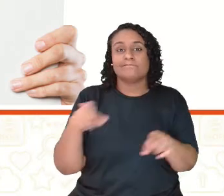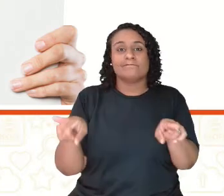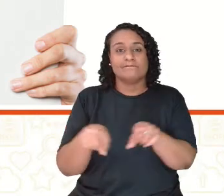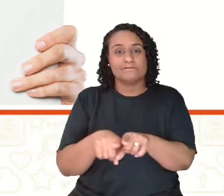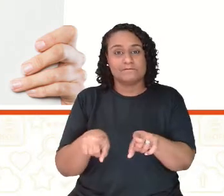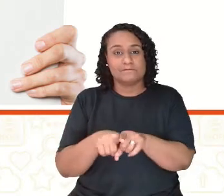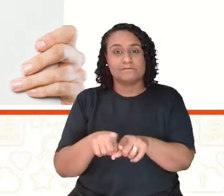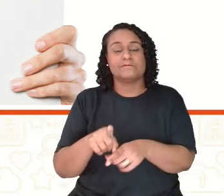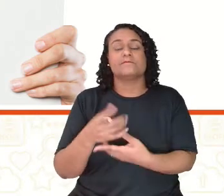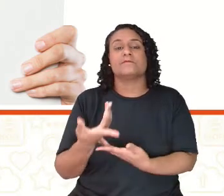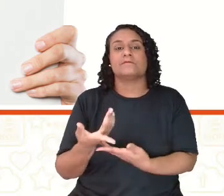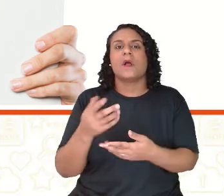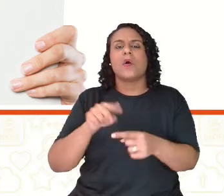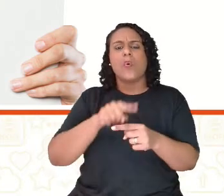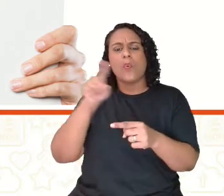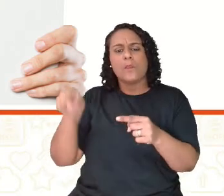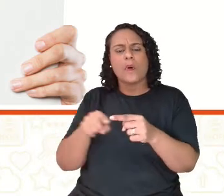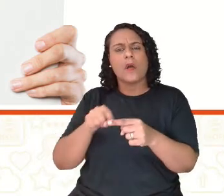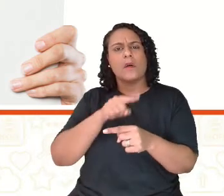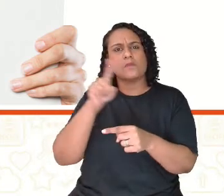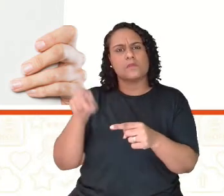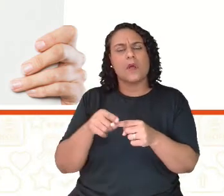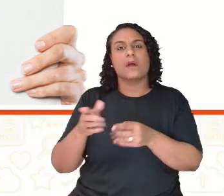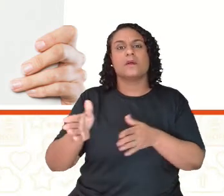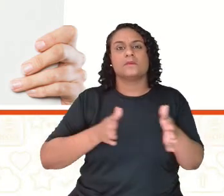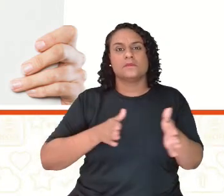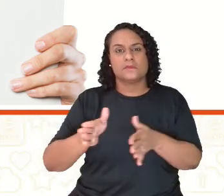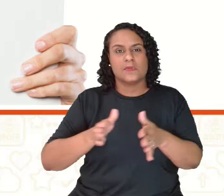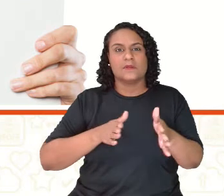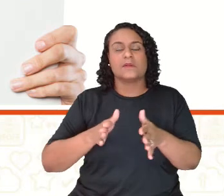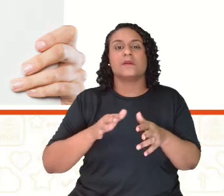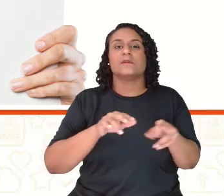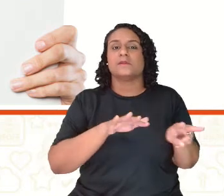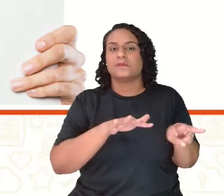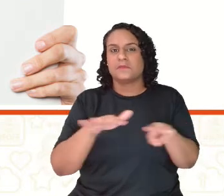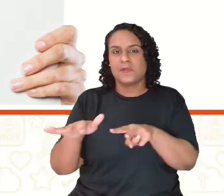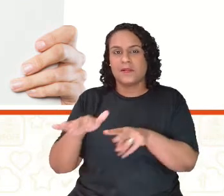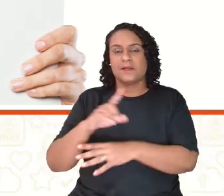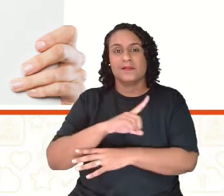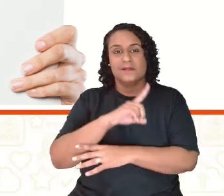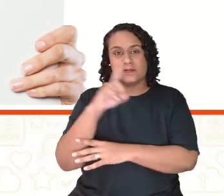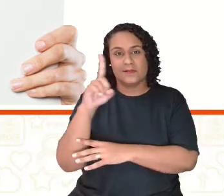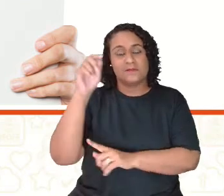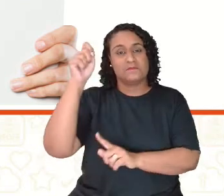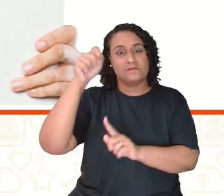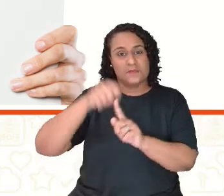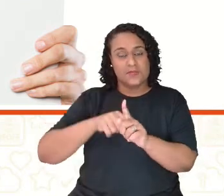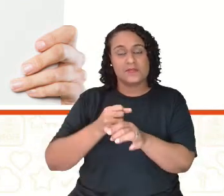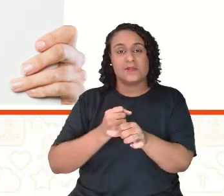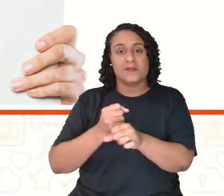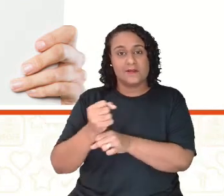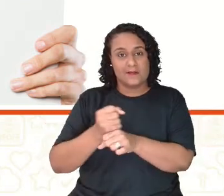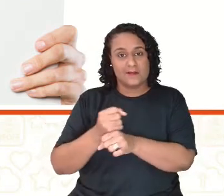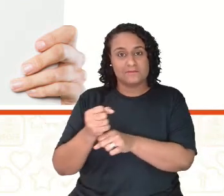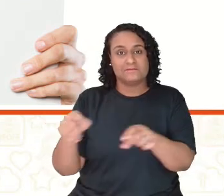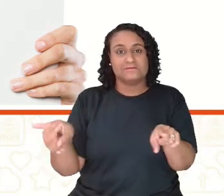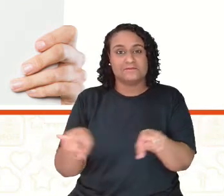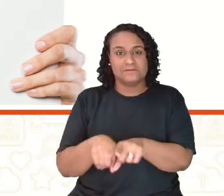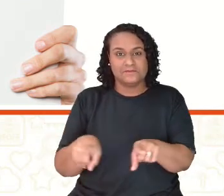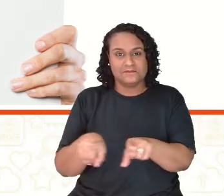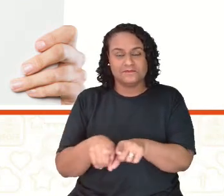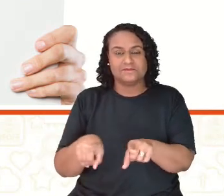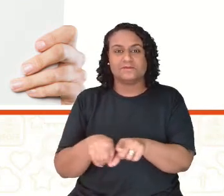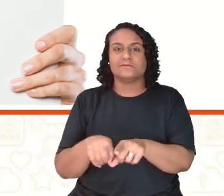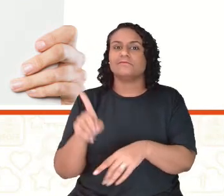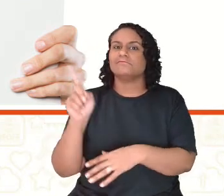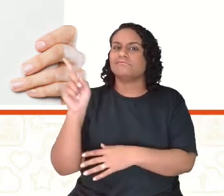renovação cíclica dos períodos dia, semana, meses e ano. Então,